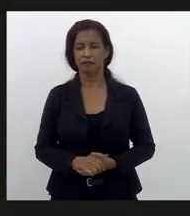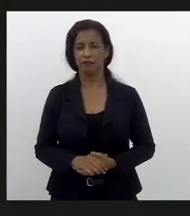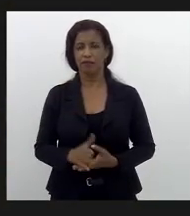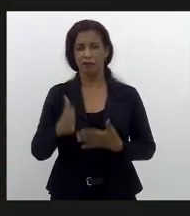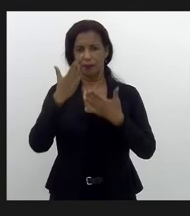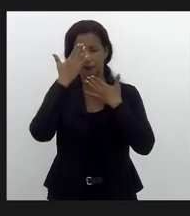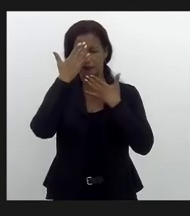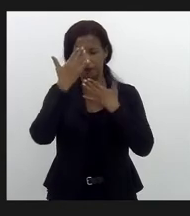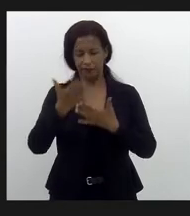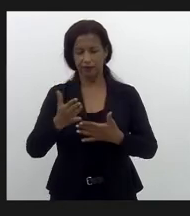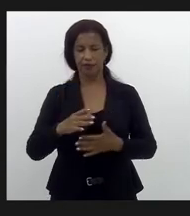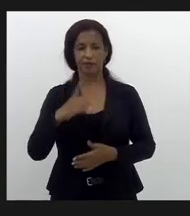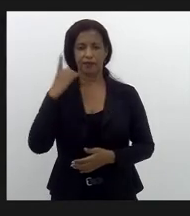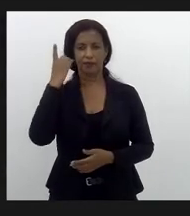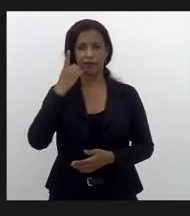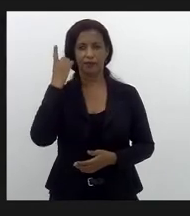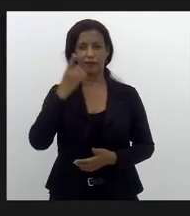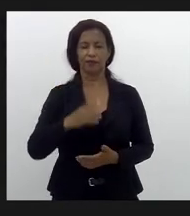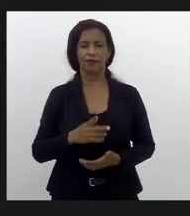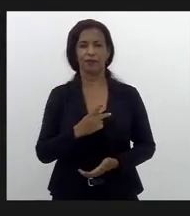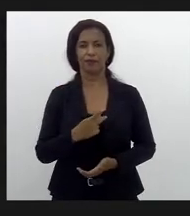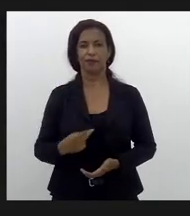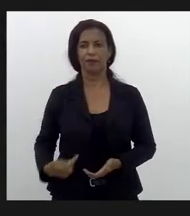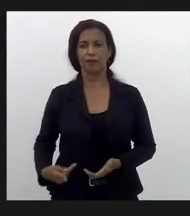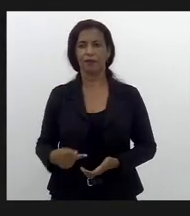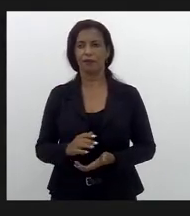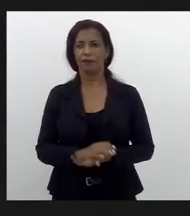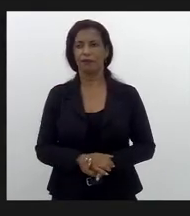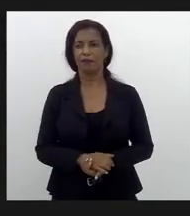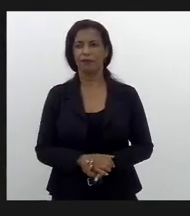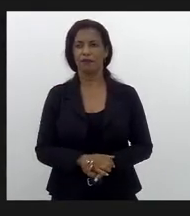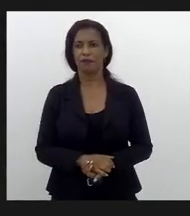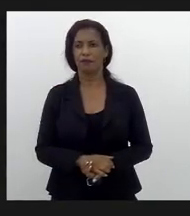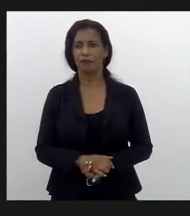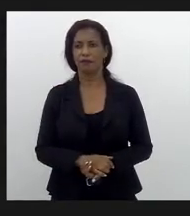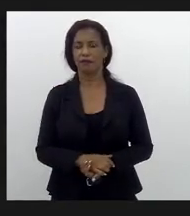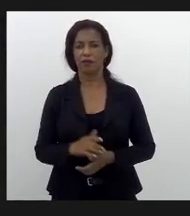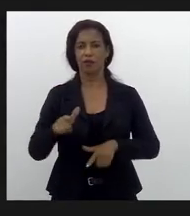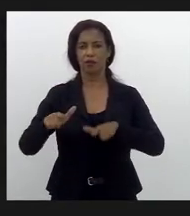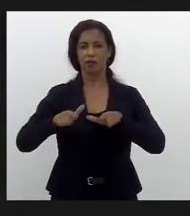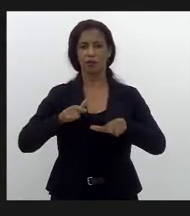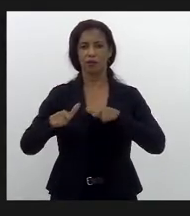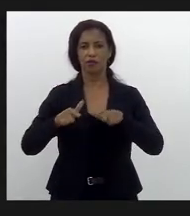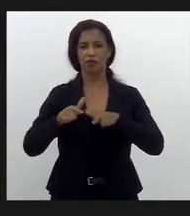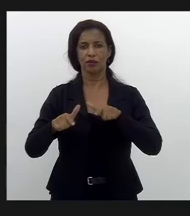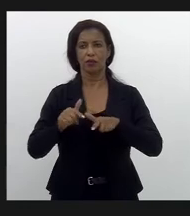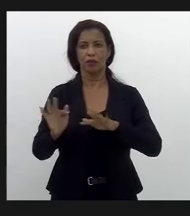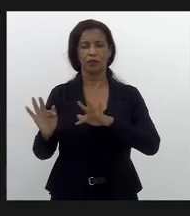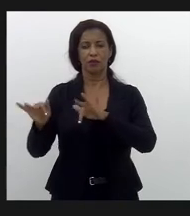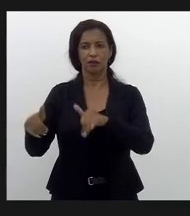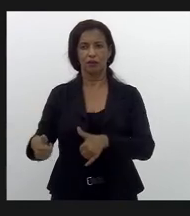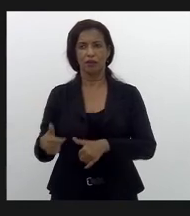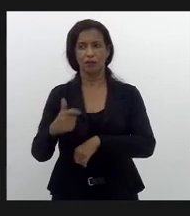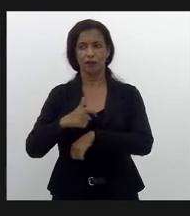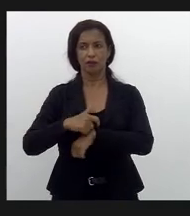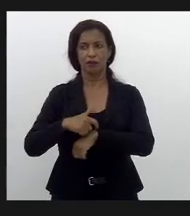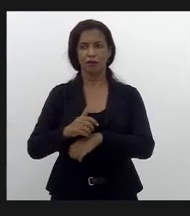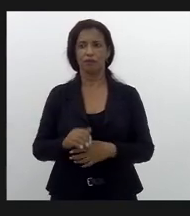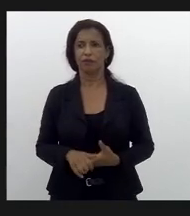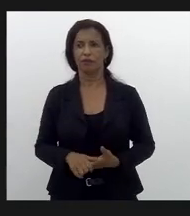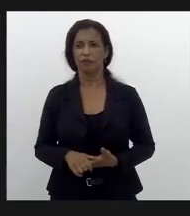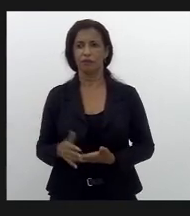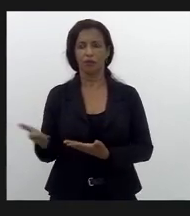Obrigada, querida deputada e presidente, que preside os trabalhos do expediente final neste momento. Hoje eu